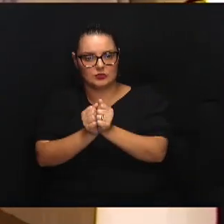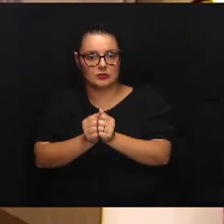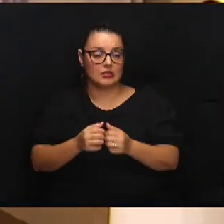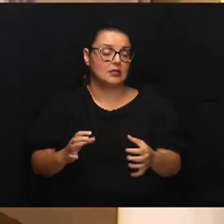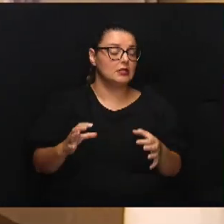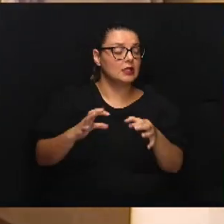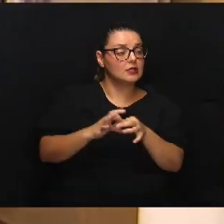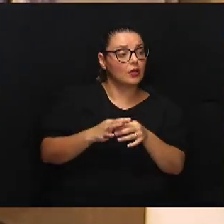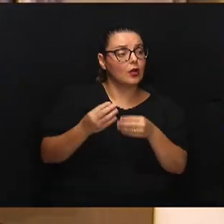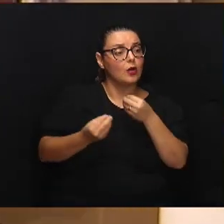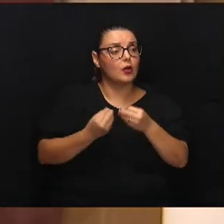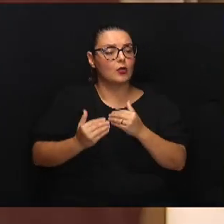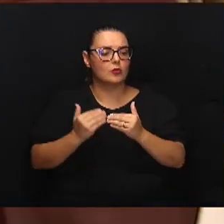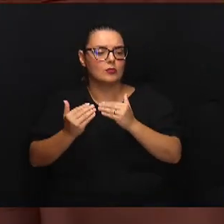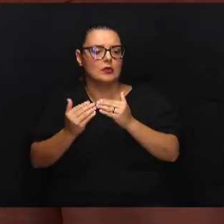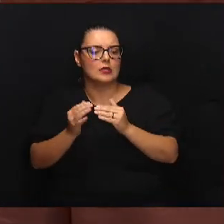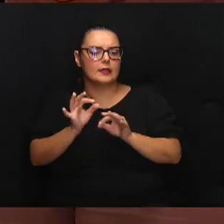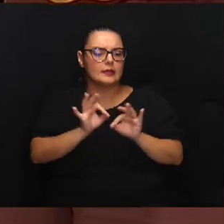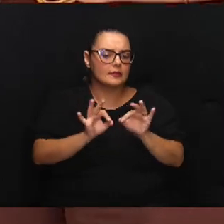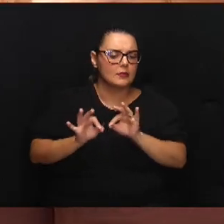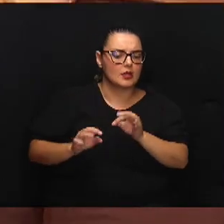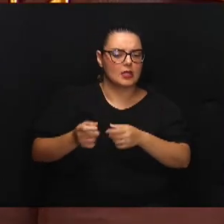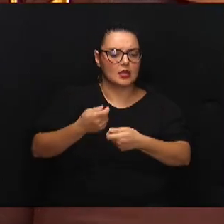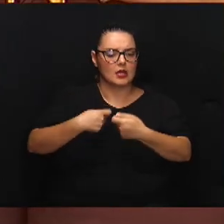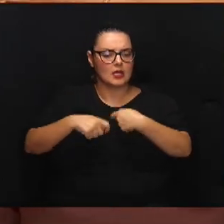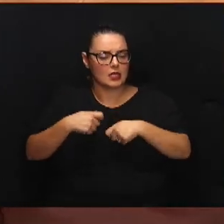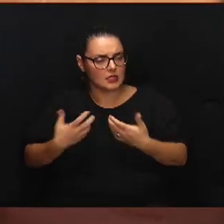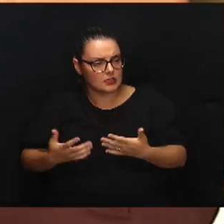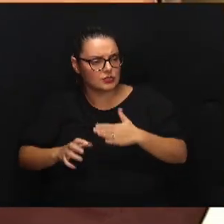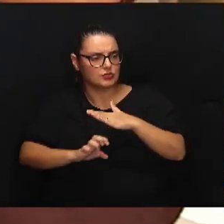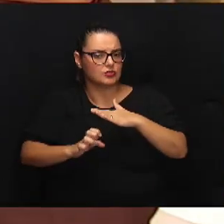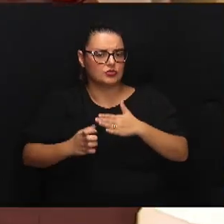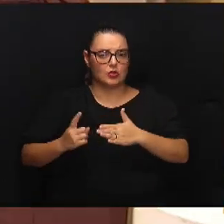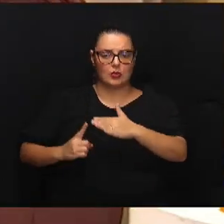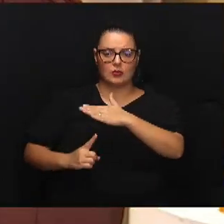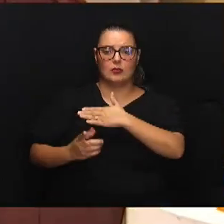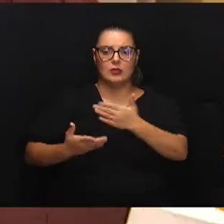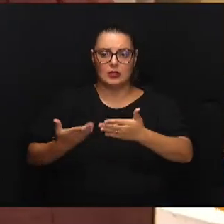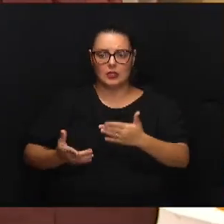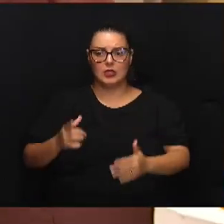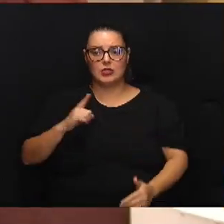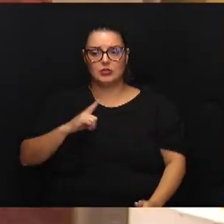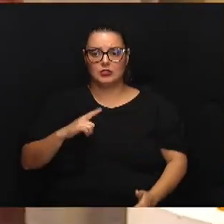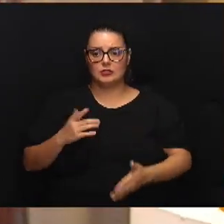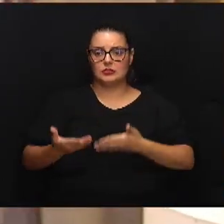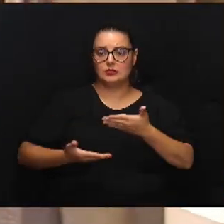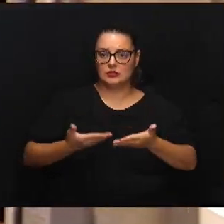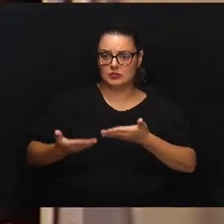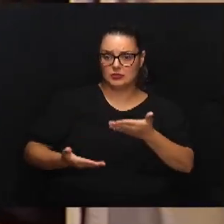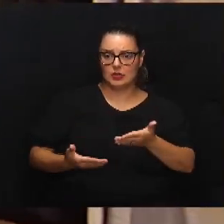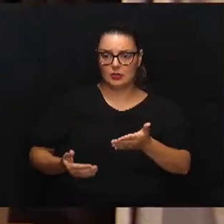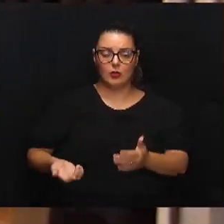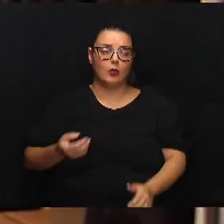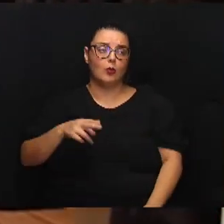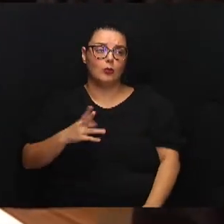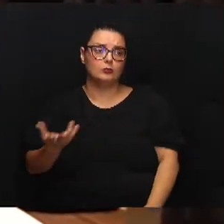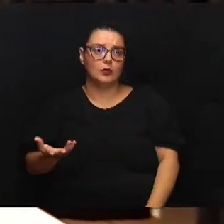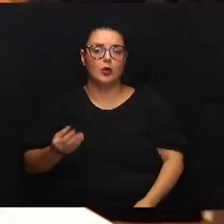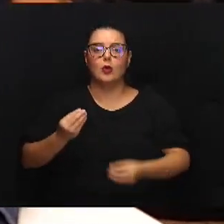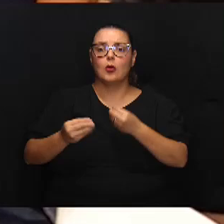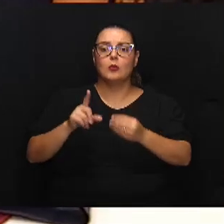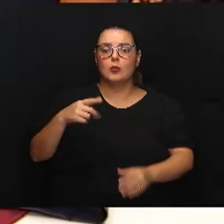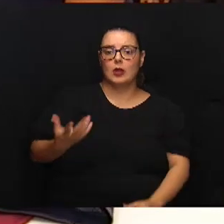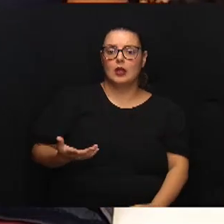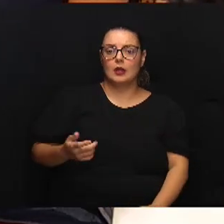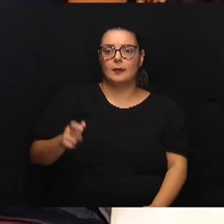união, como foi formatar esse negócio e oferecer o serviço? Olha, eu tenho serviço, ou primeiro venha, hoje como é a questão? A